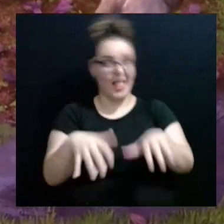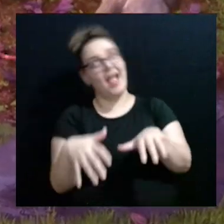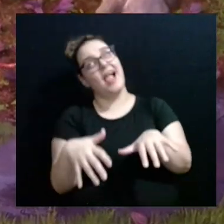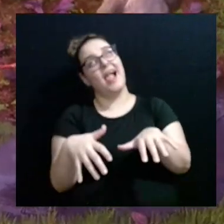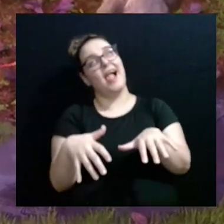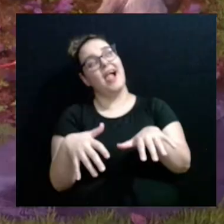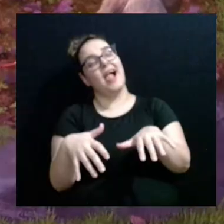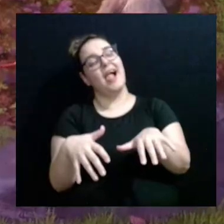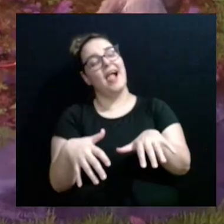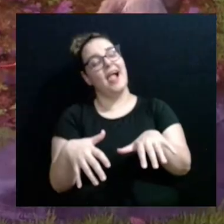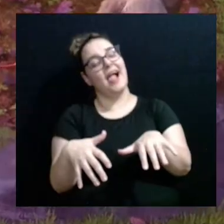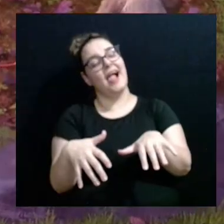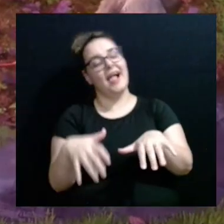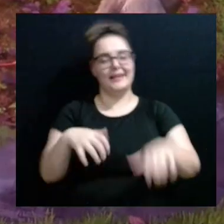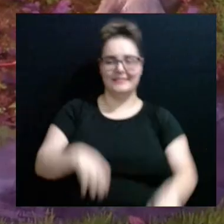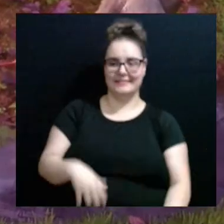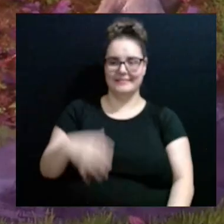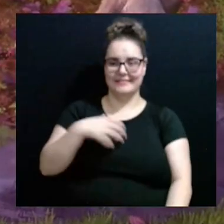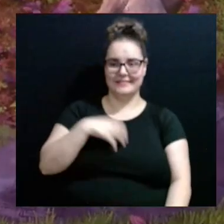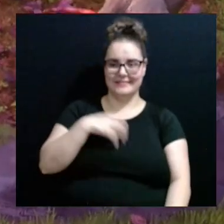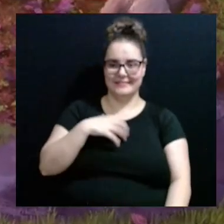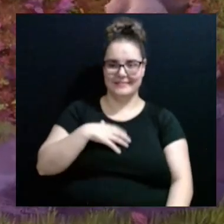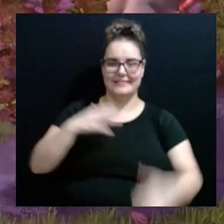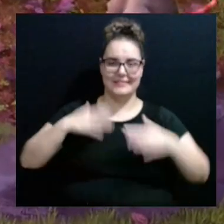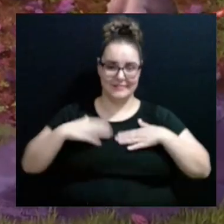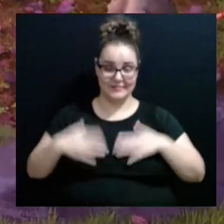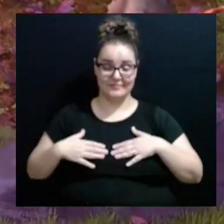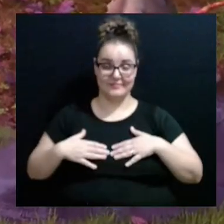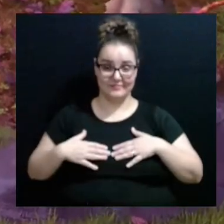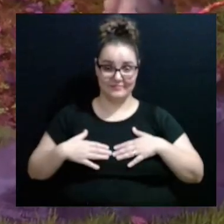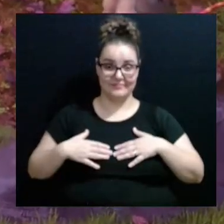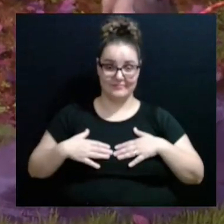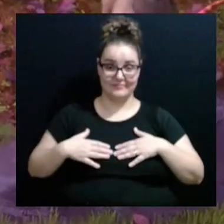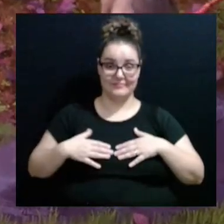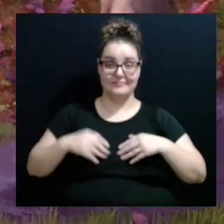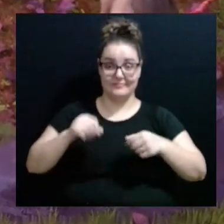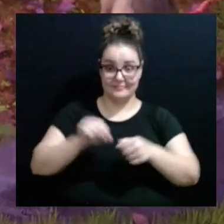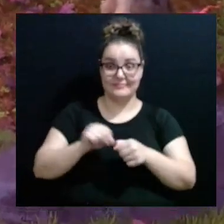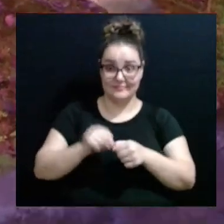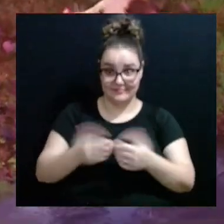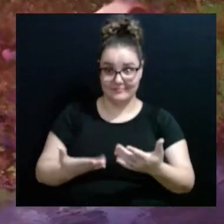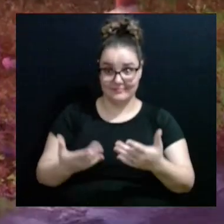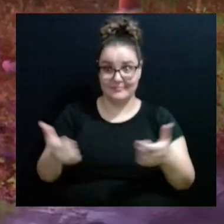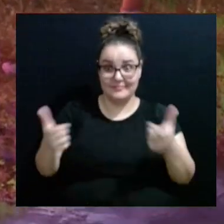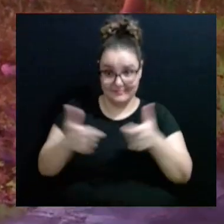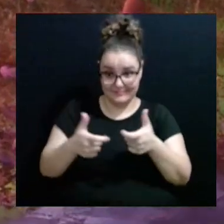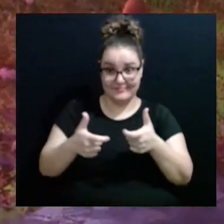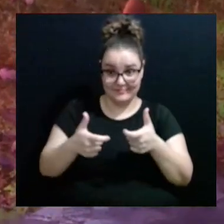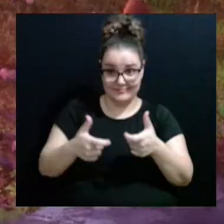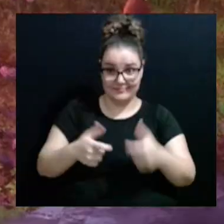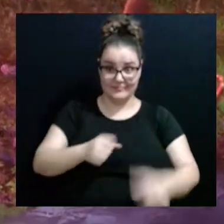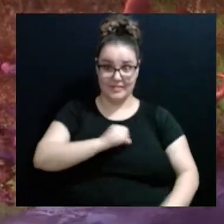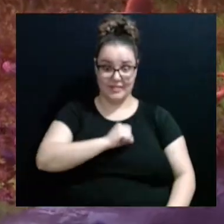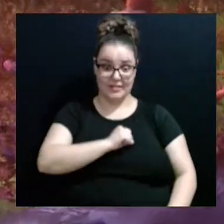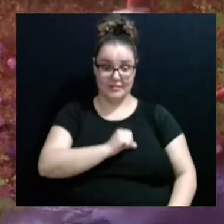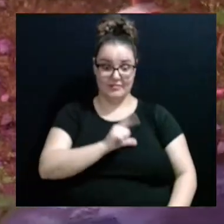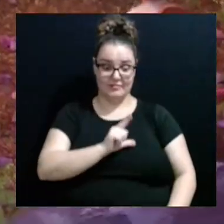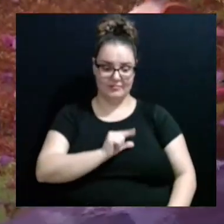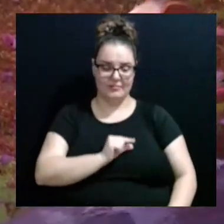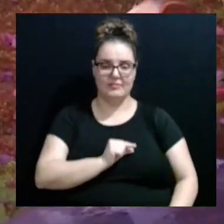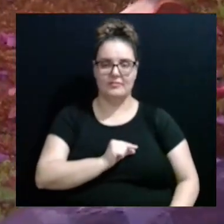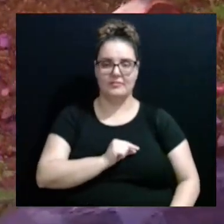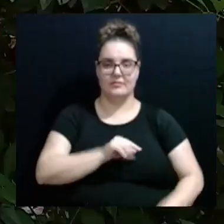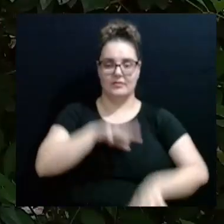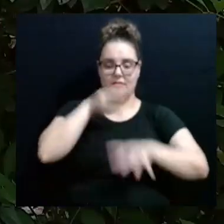que o próprio corpo dele fisiologicamente reduz o batimento cardíaco, a frequência